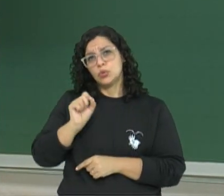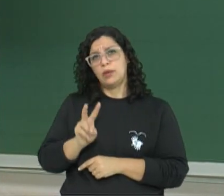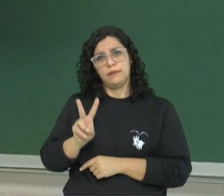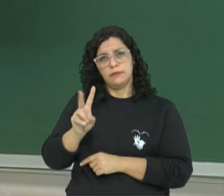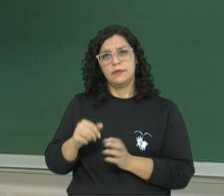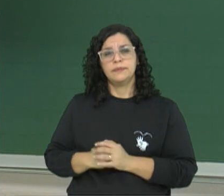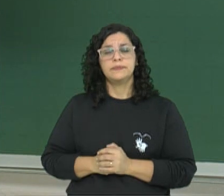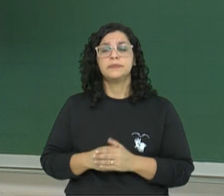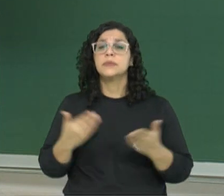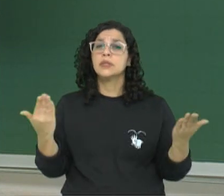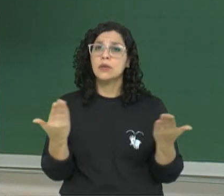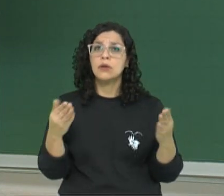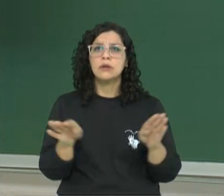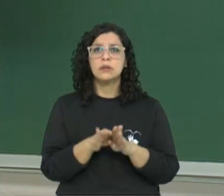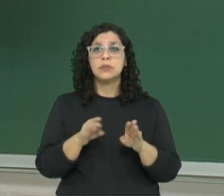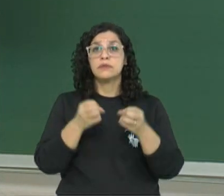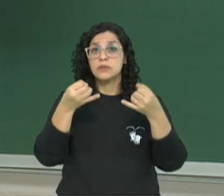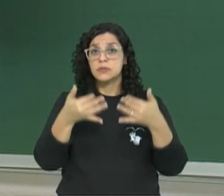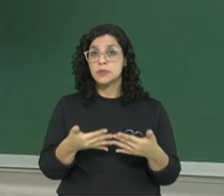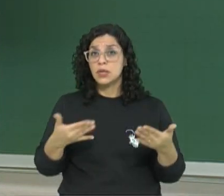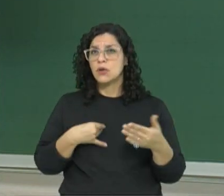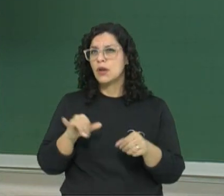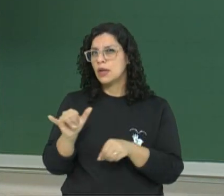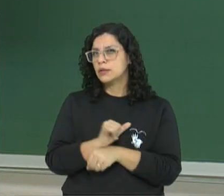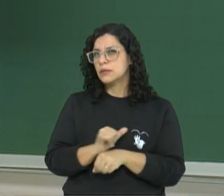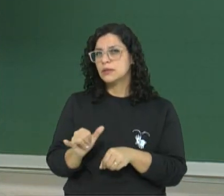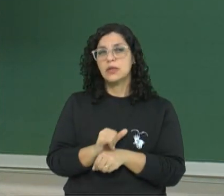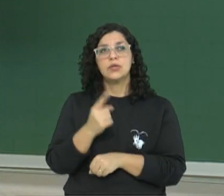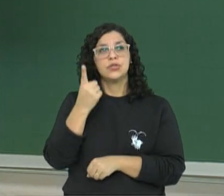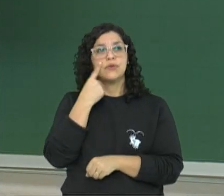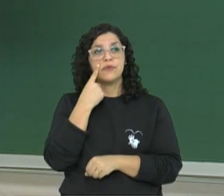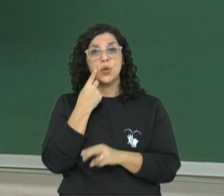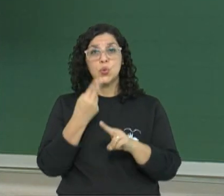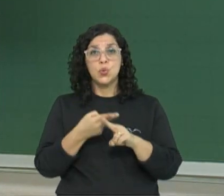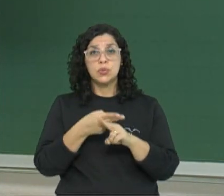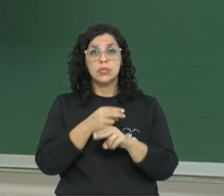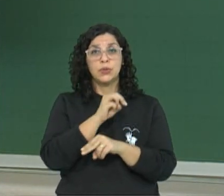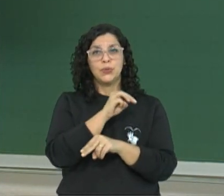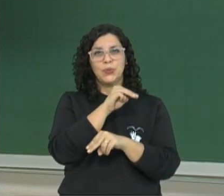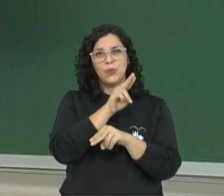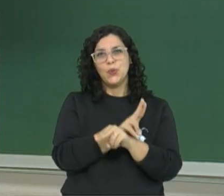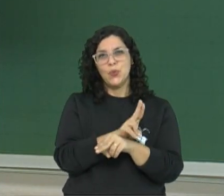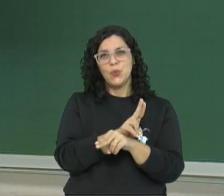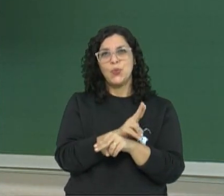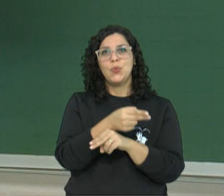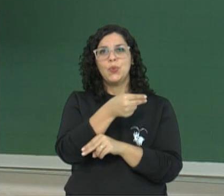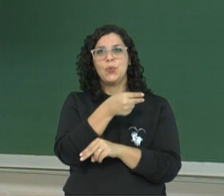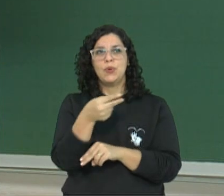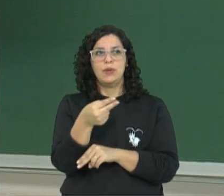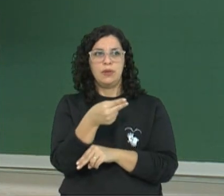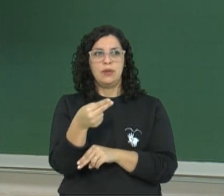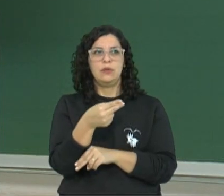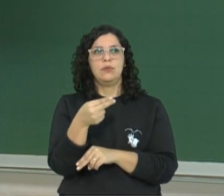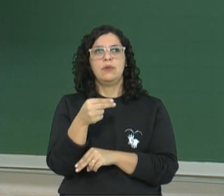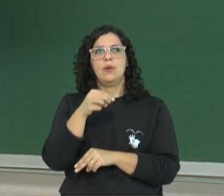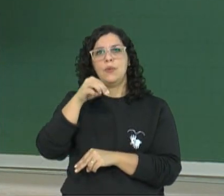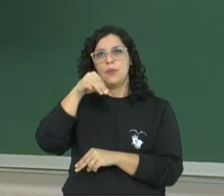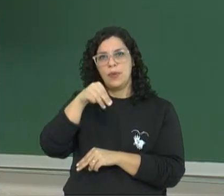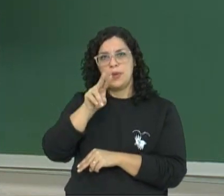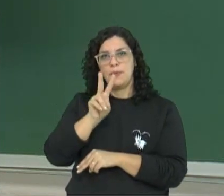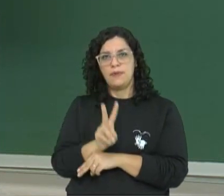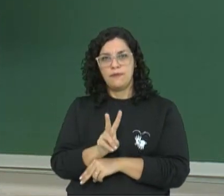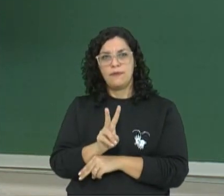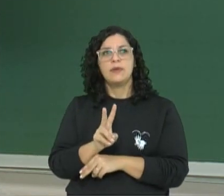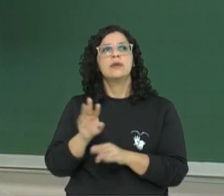é a parte que eu vou fazer aqui, a jogadinha? Utilizando a fórmula de massa específica, eu vou